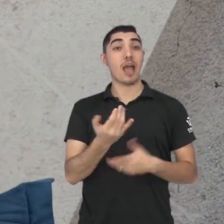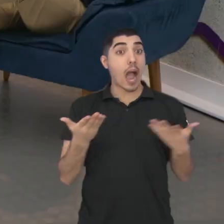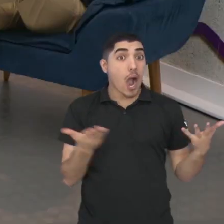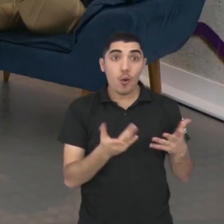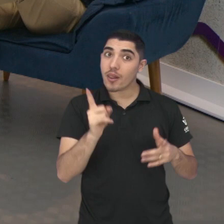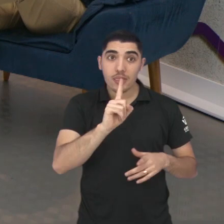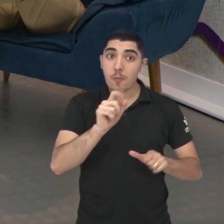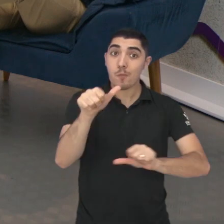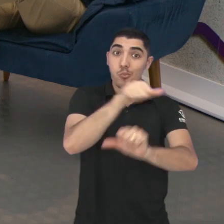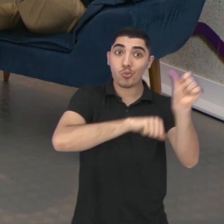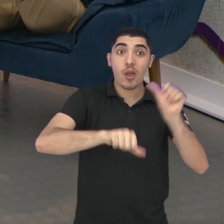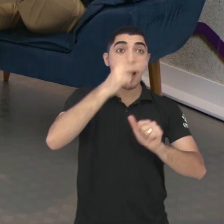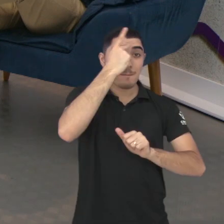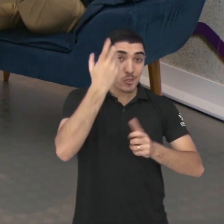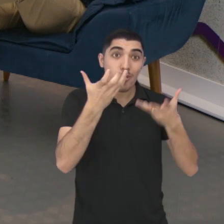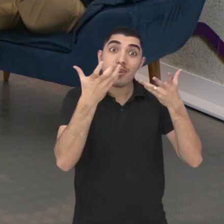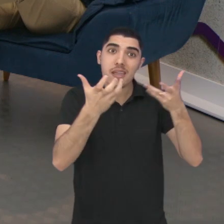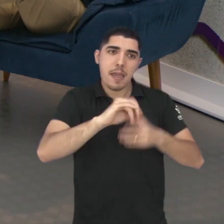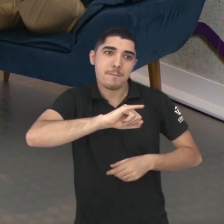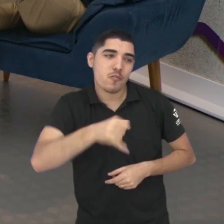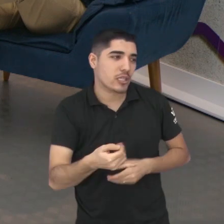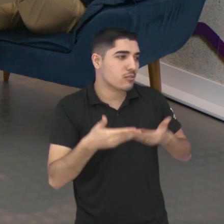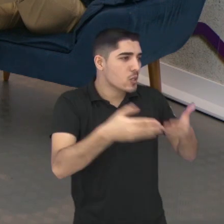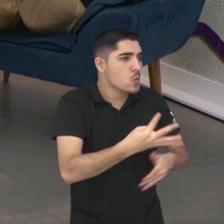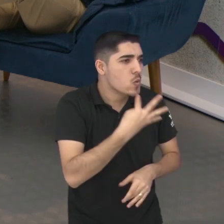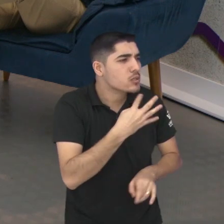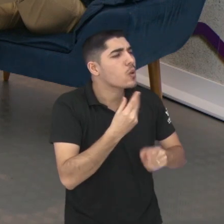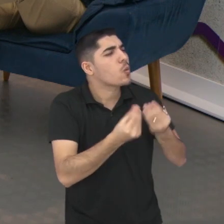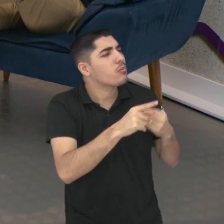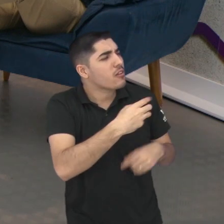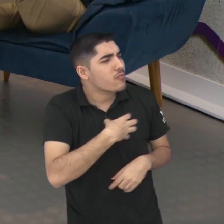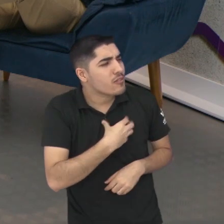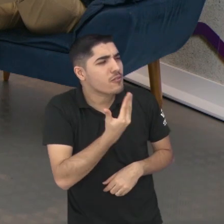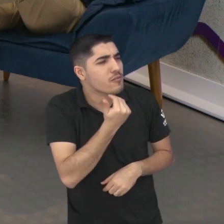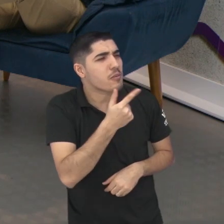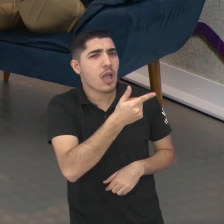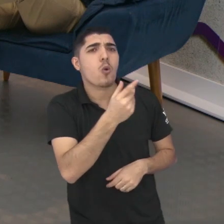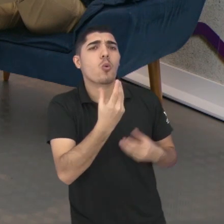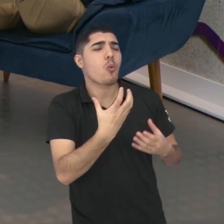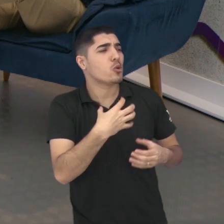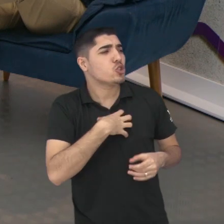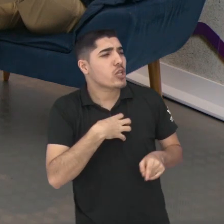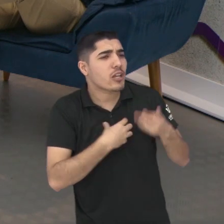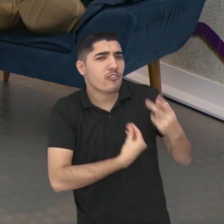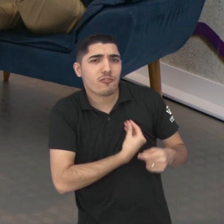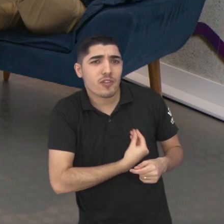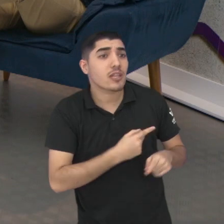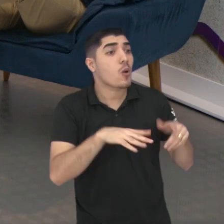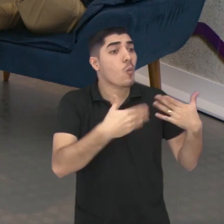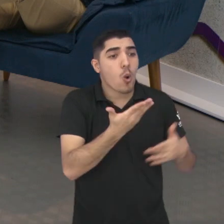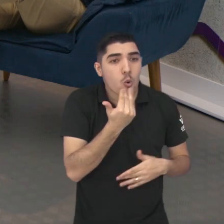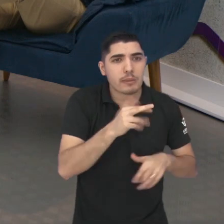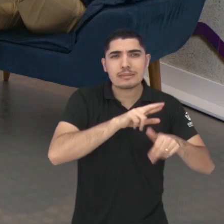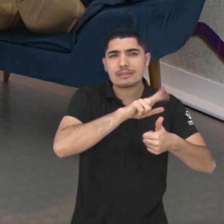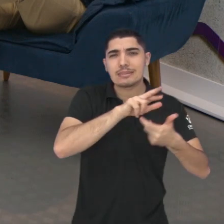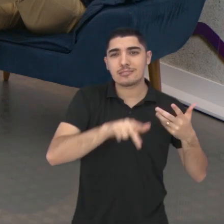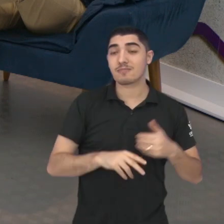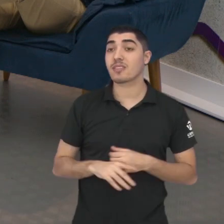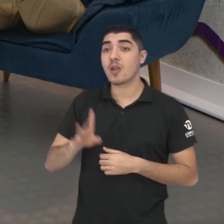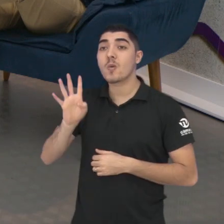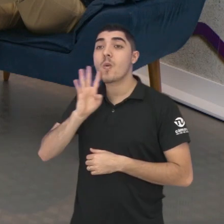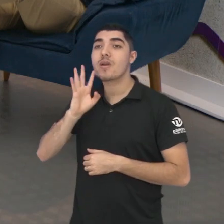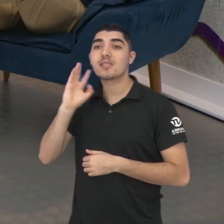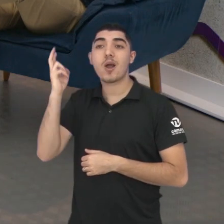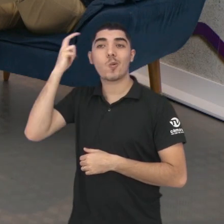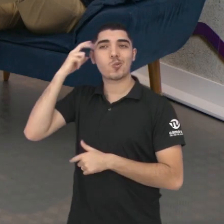quer conversar com os locais, quer saber como eles vivem, quer saber como eles... como é mesmo o dia a dia deles. Descobrir a cultura